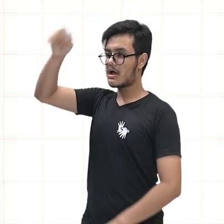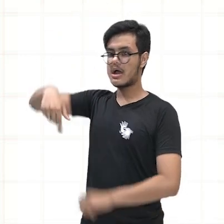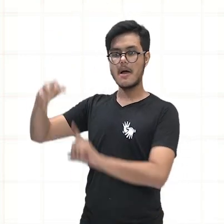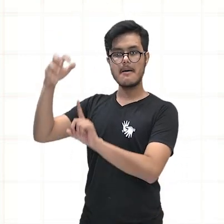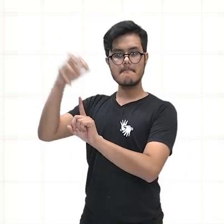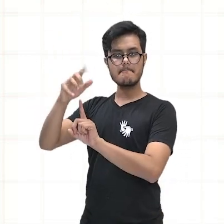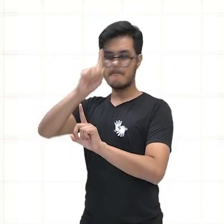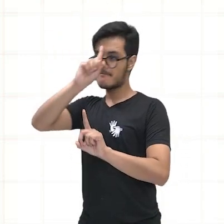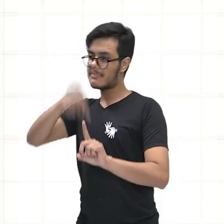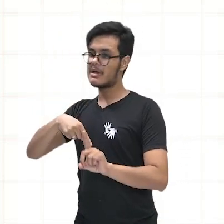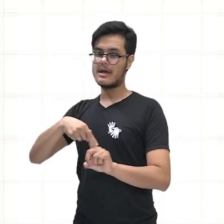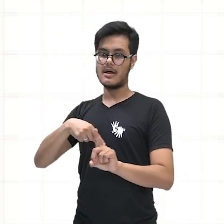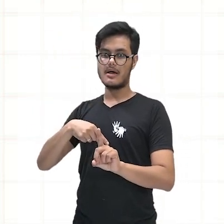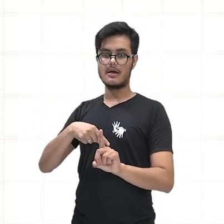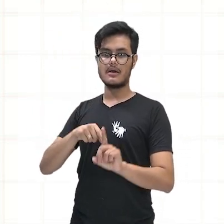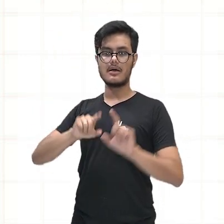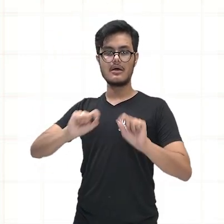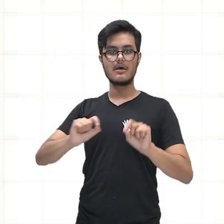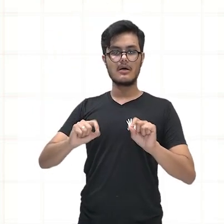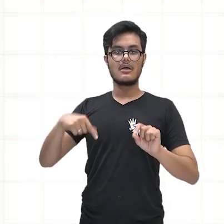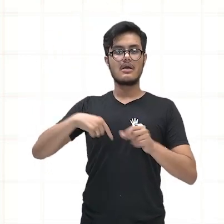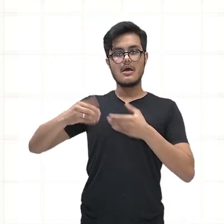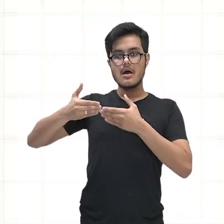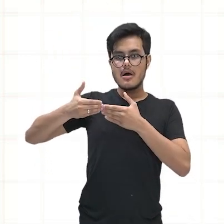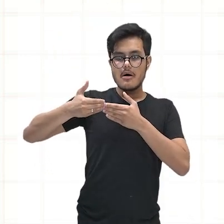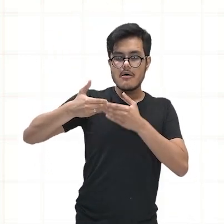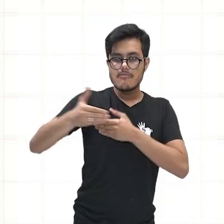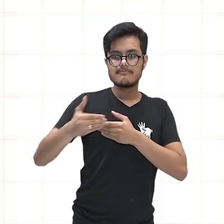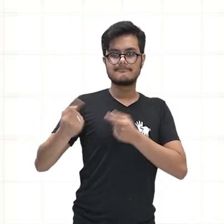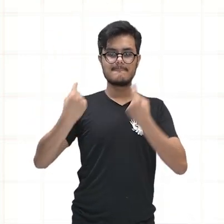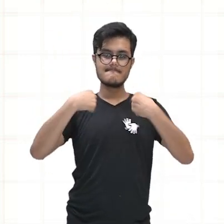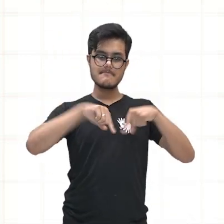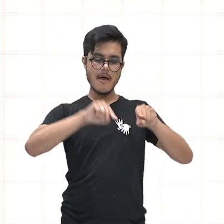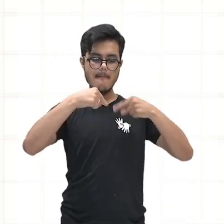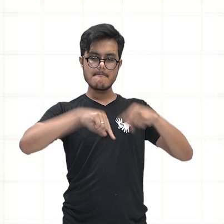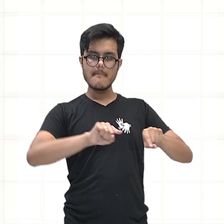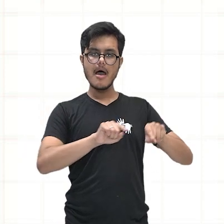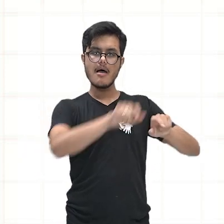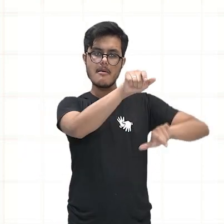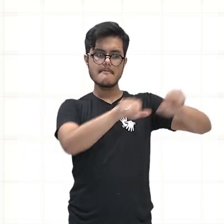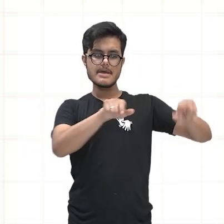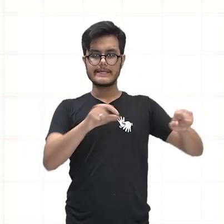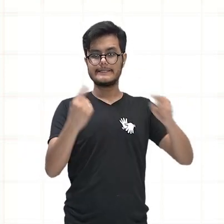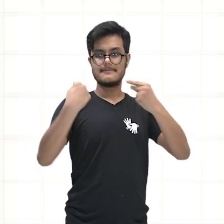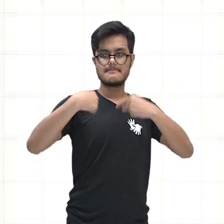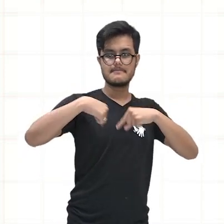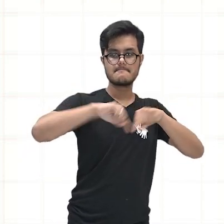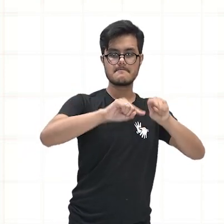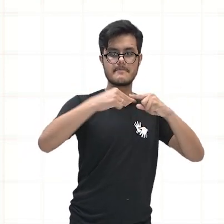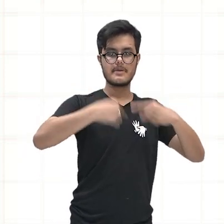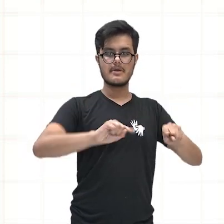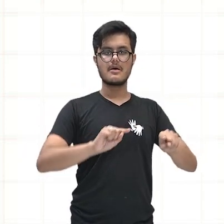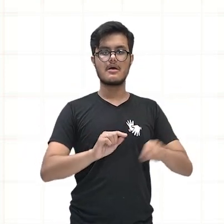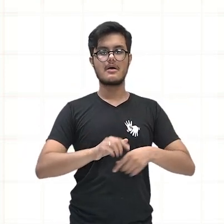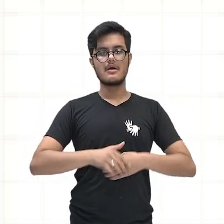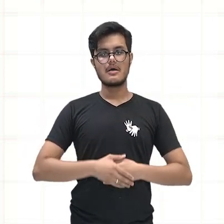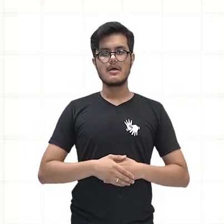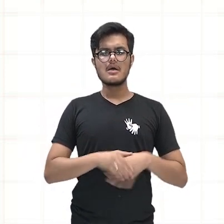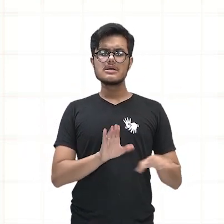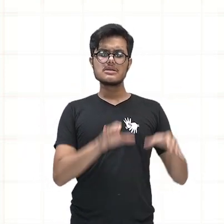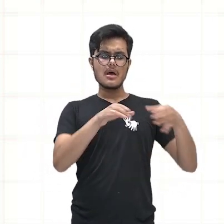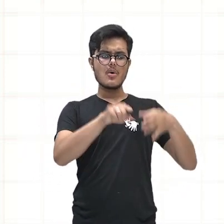Tarquino sexto tá é sexto Tarquino este ato provocou a indignação